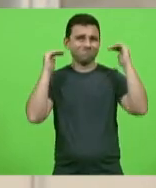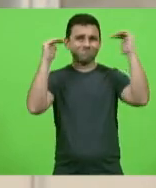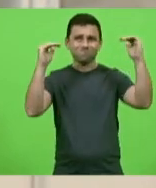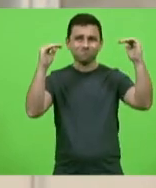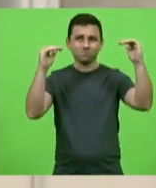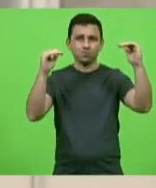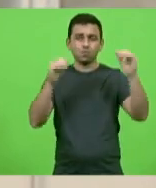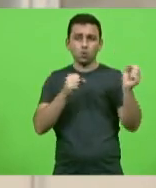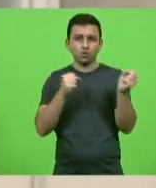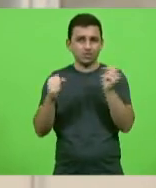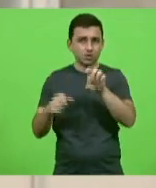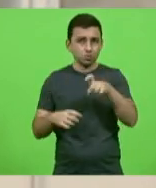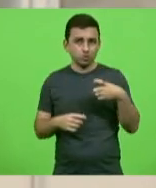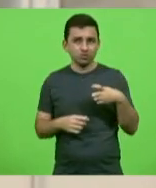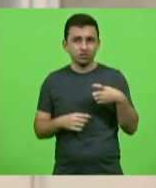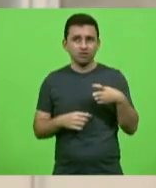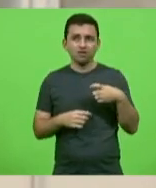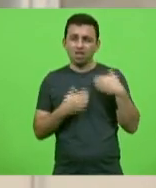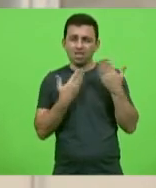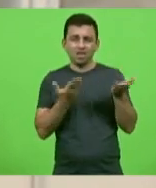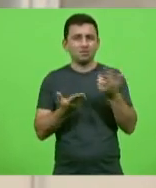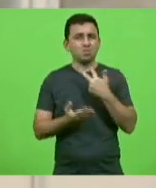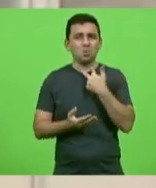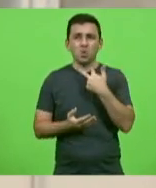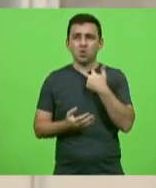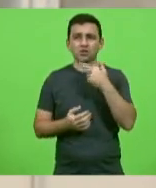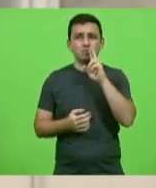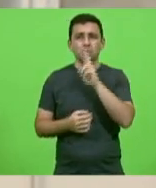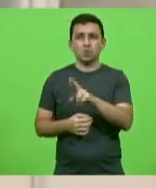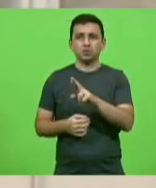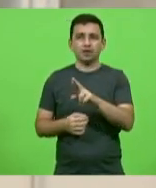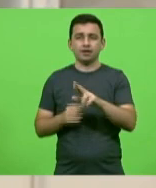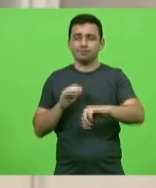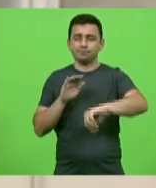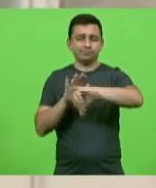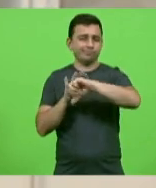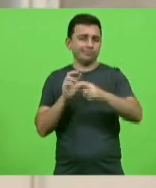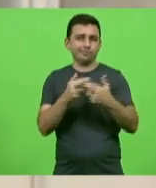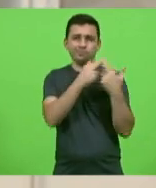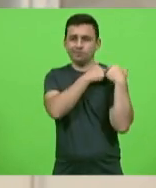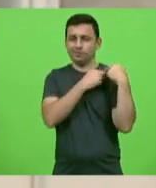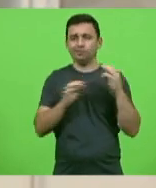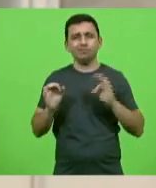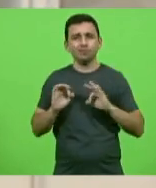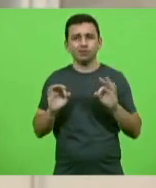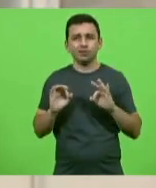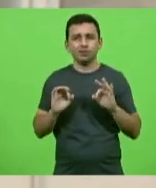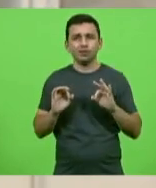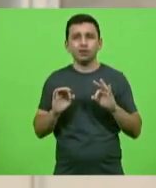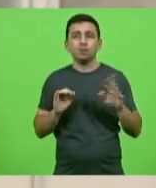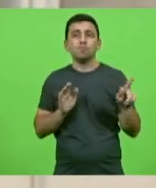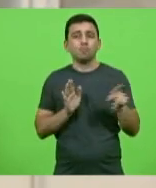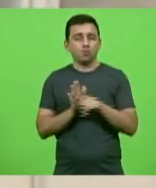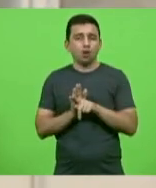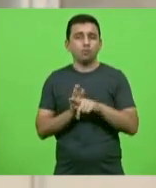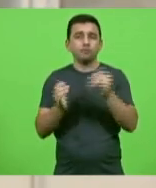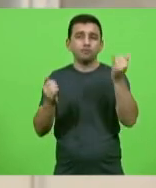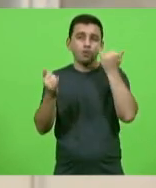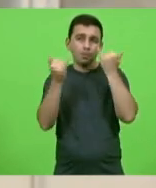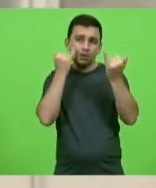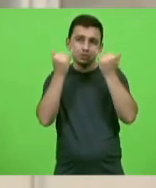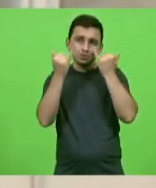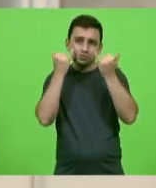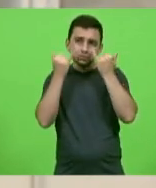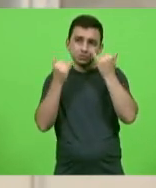do Poder Executivo não pode responder por crime de responsabilidade e decorrência de